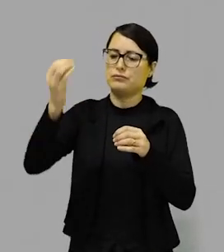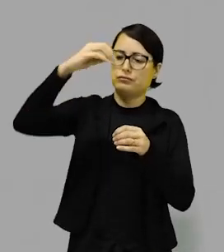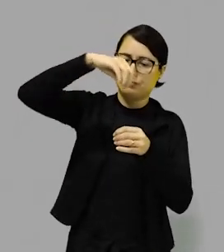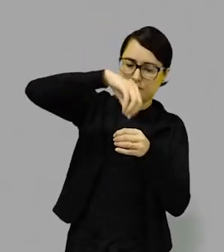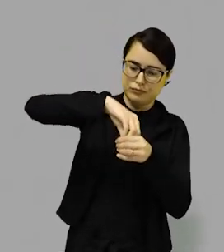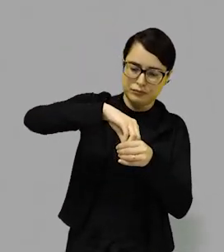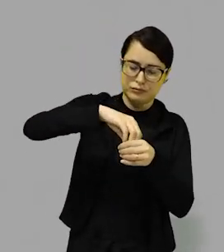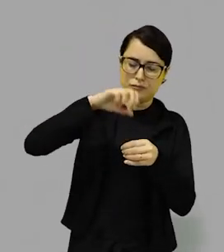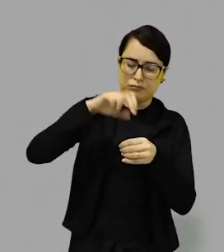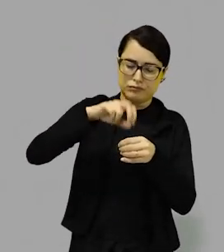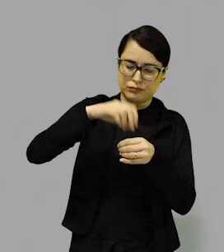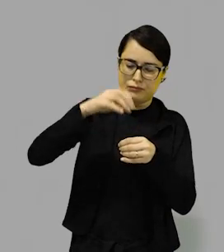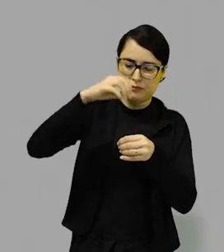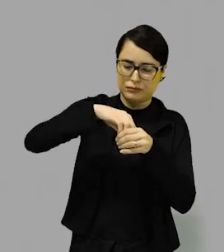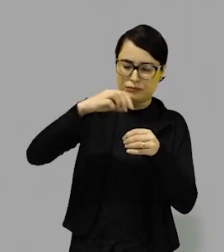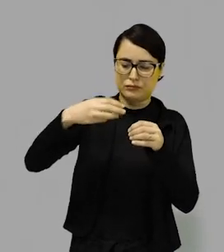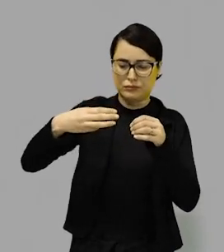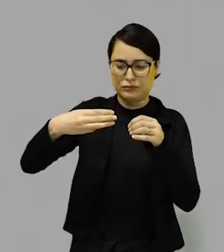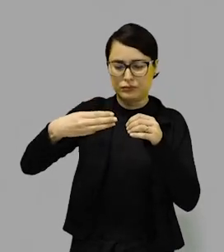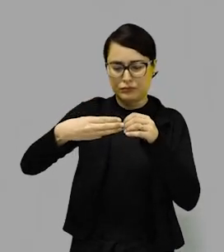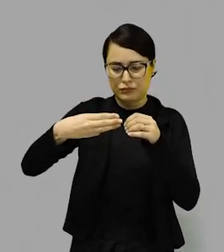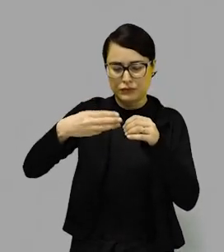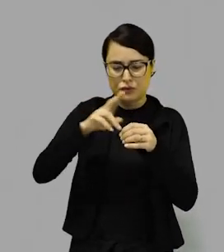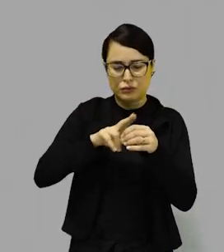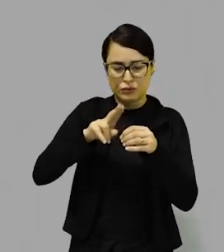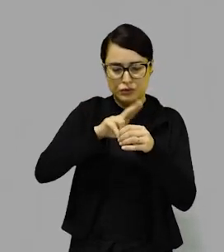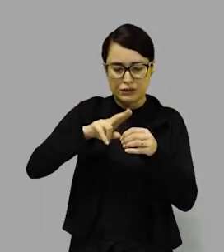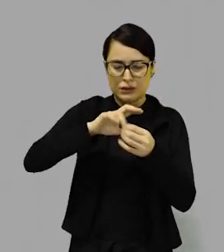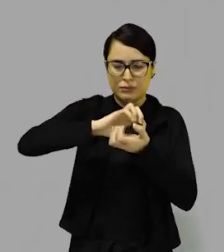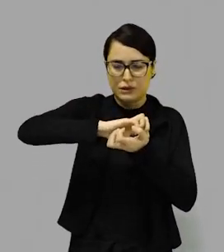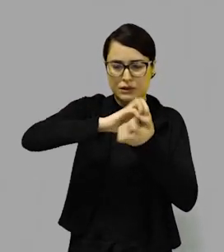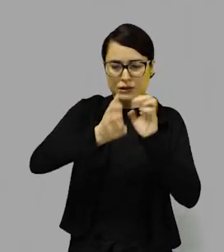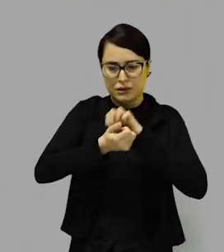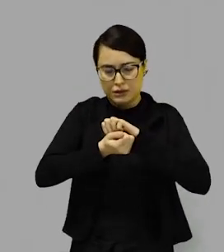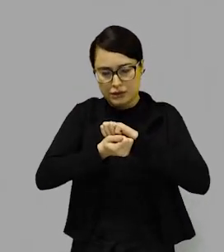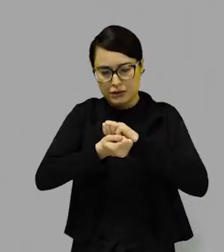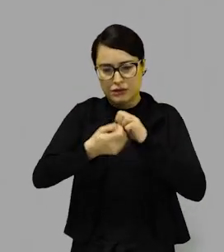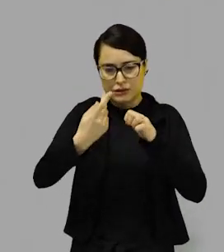para utilizar o metabolismo dela, ou seja, para utilizar as